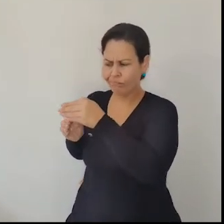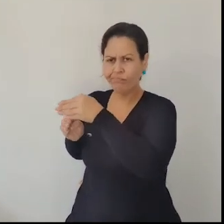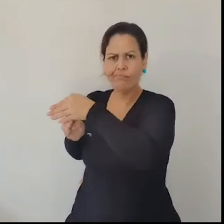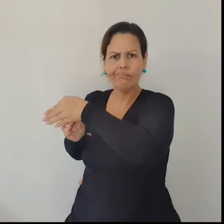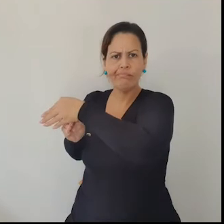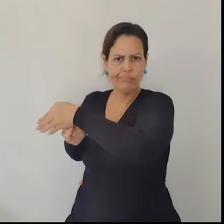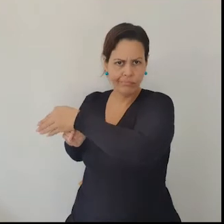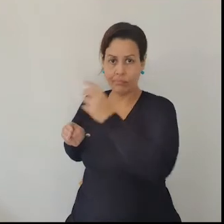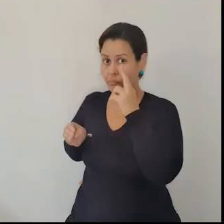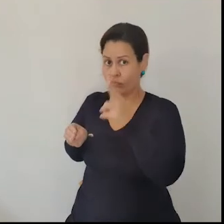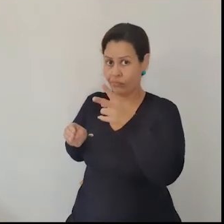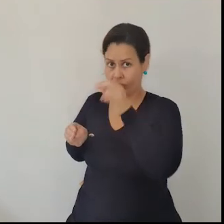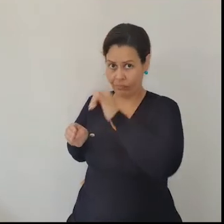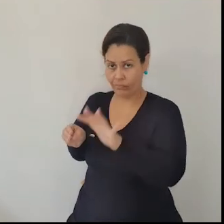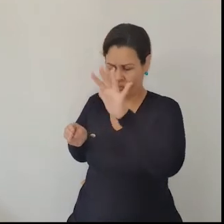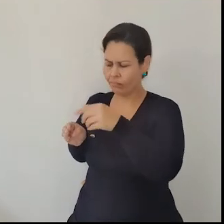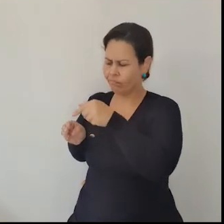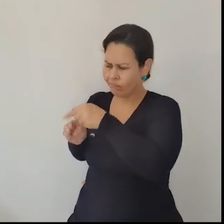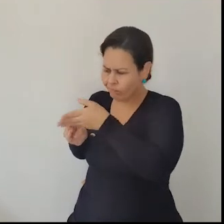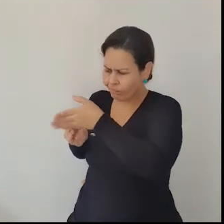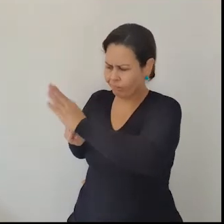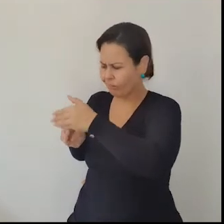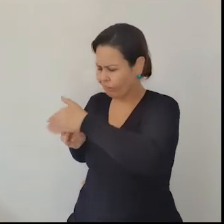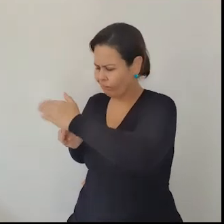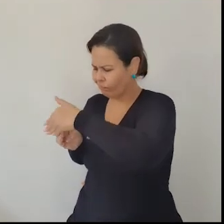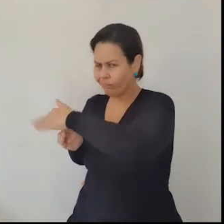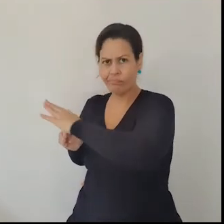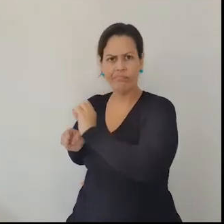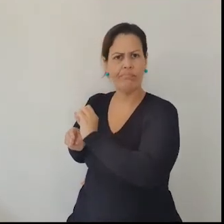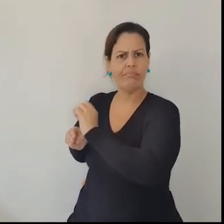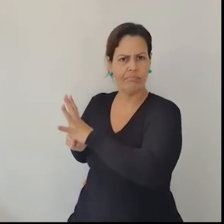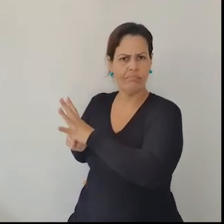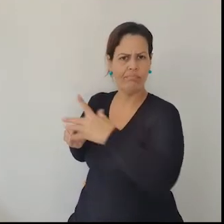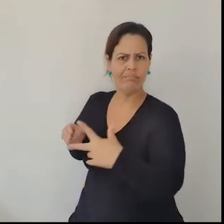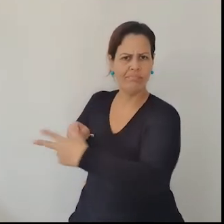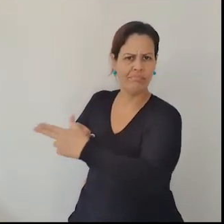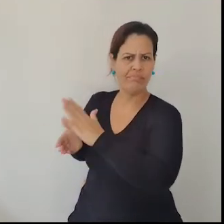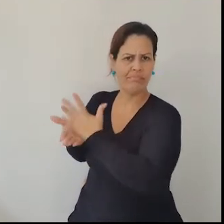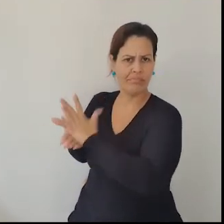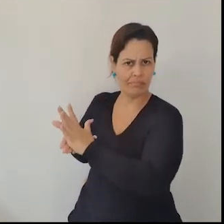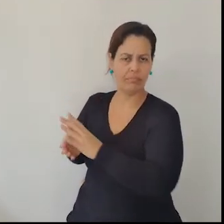frequência, caracterizando um espectro luminoso descontínuo.